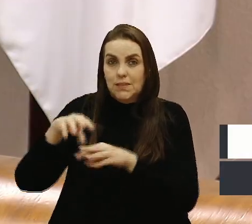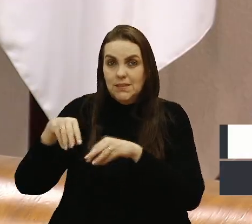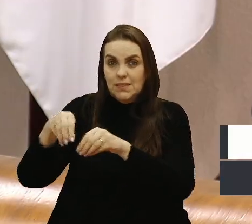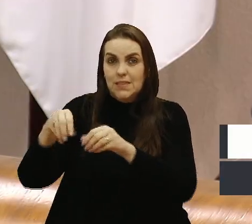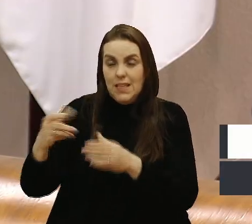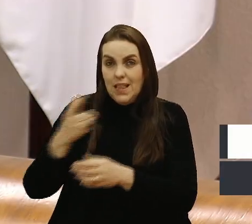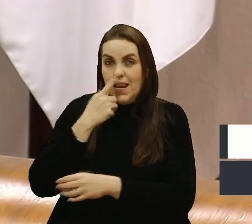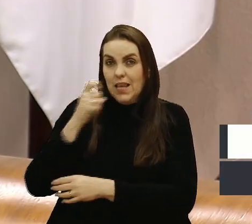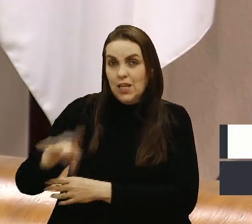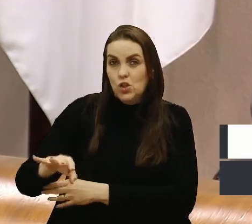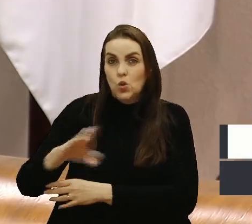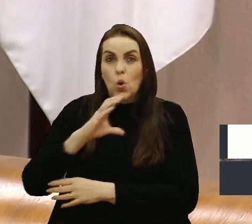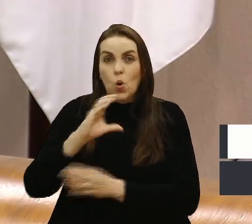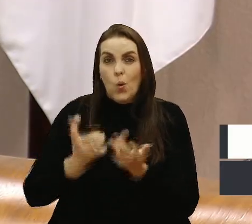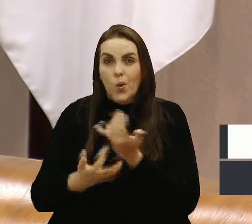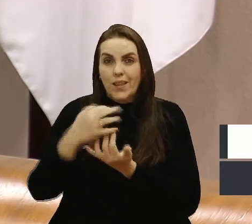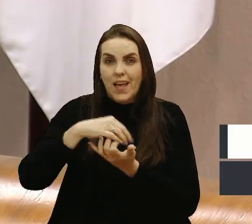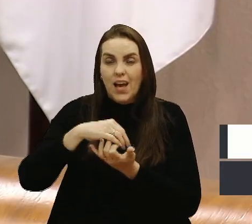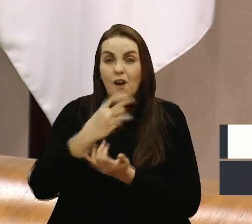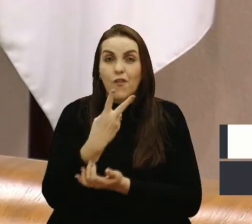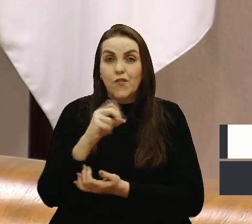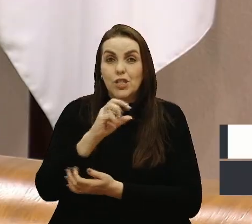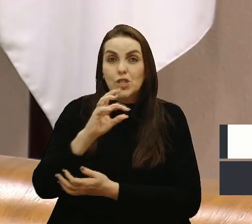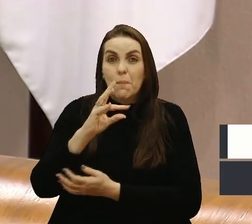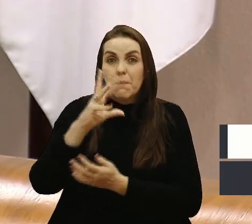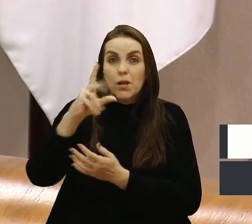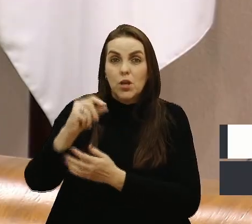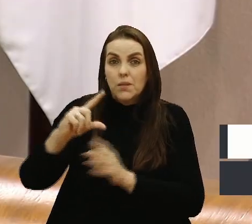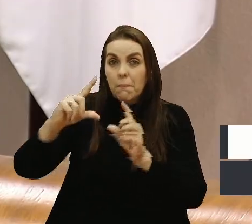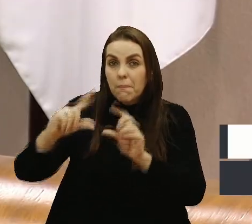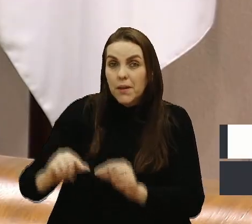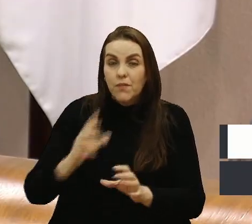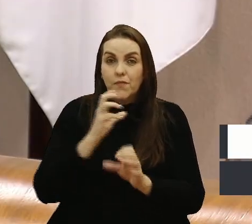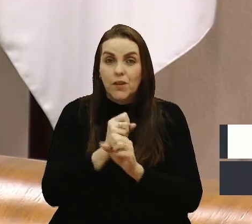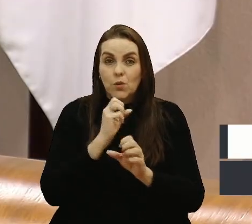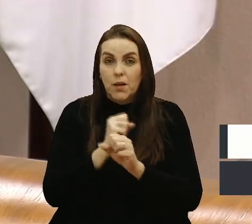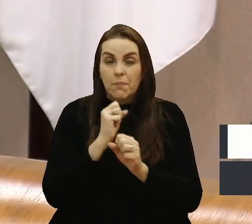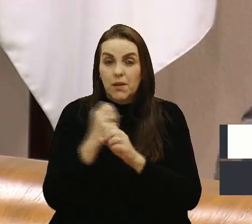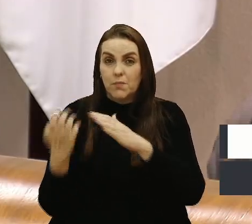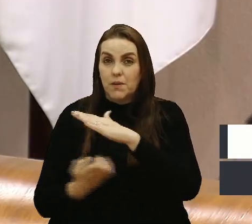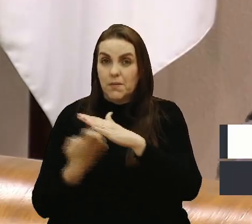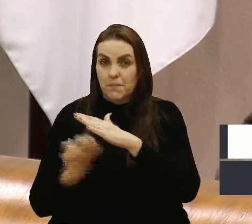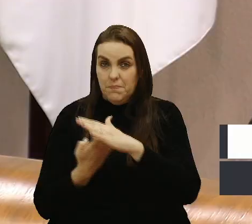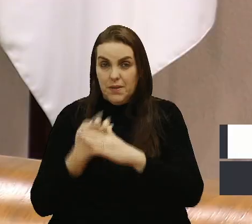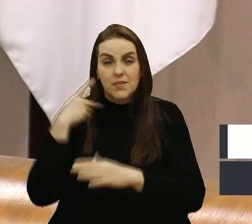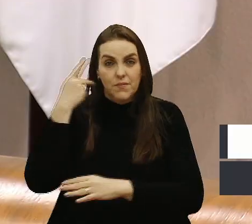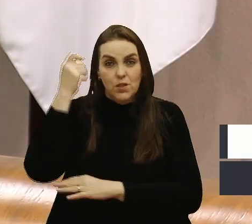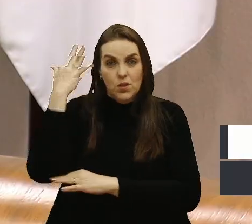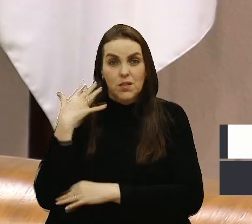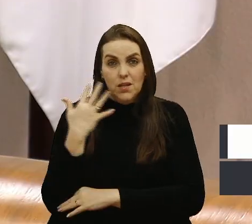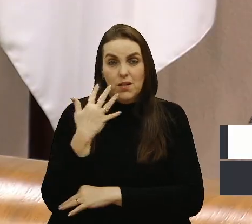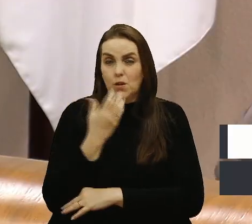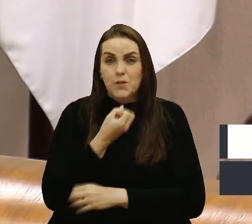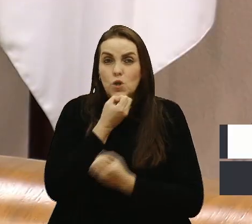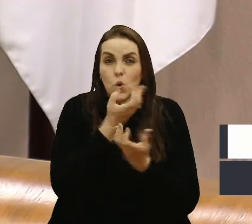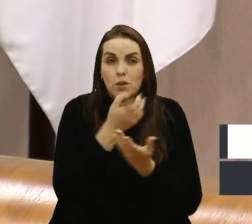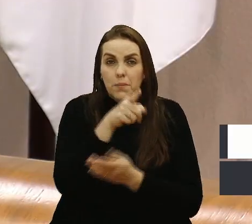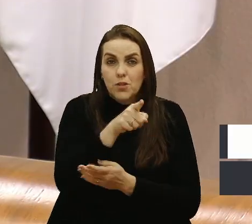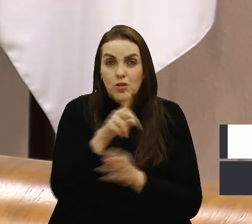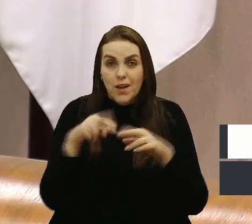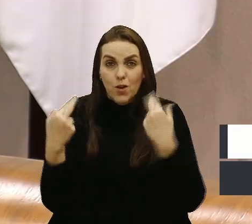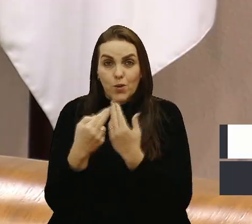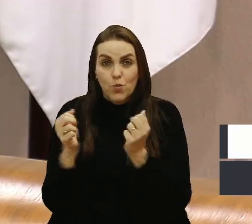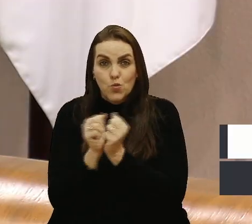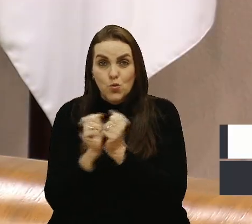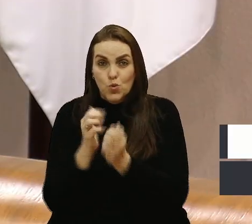milhões a menos de faturamento para a empresa, vereadora Daiane. E eu não preciso lhe contar, porque a senhora estava na mesma reunião que eu. Ouviu ele? Uma